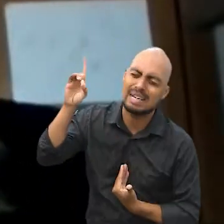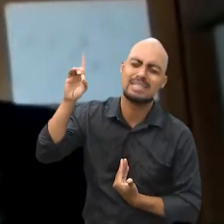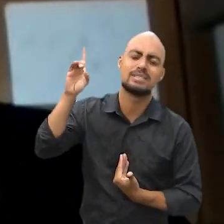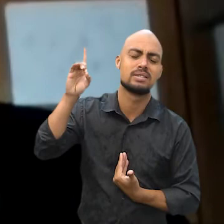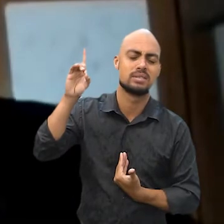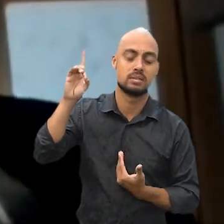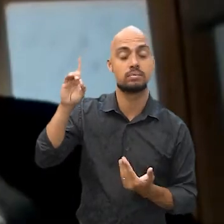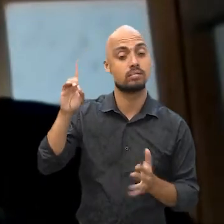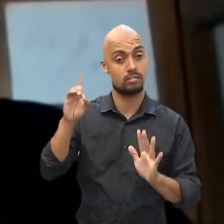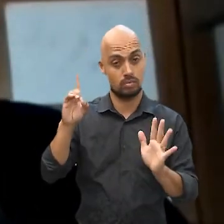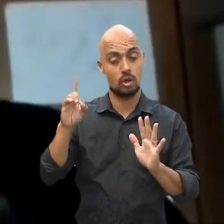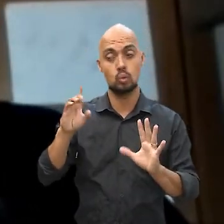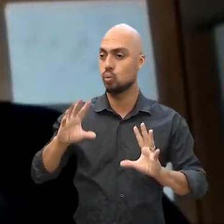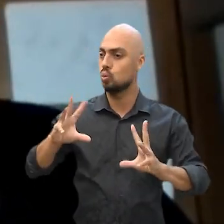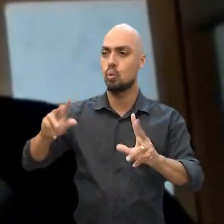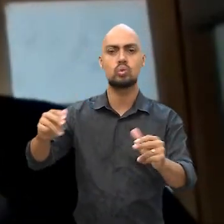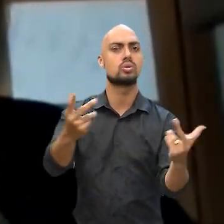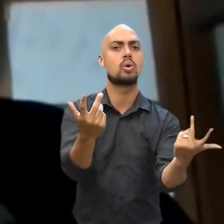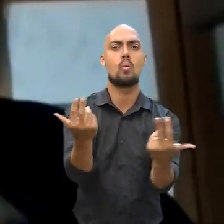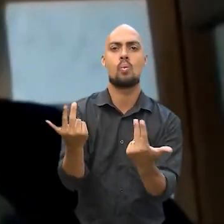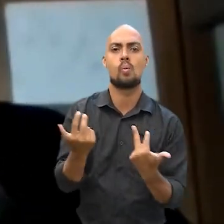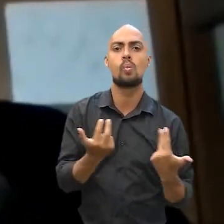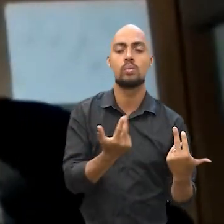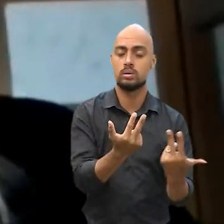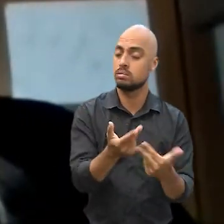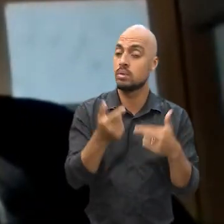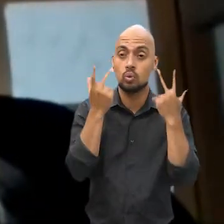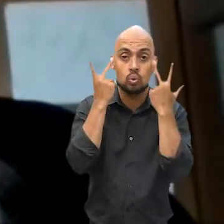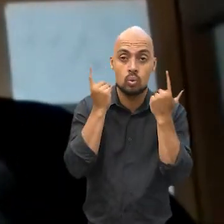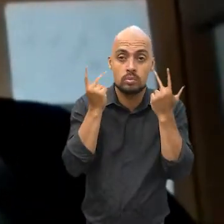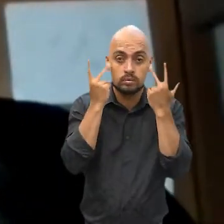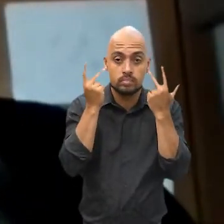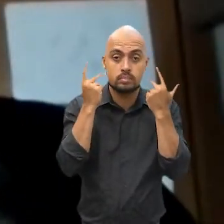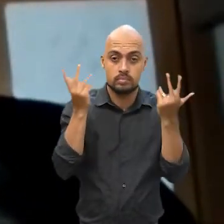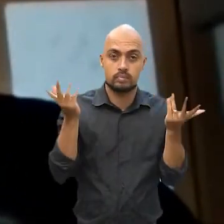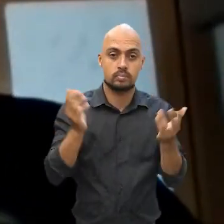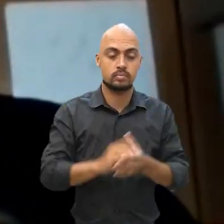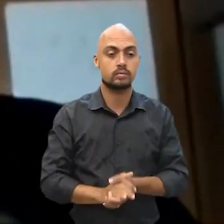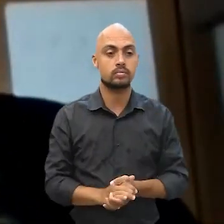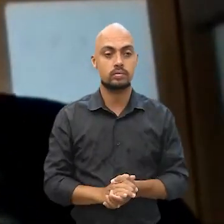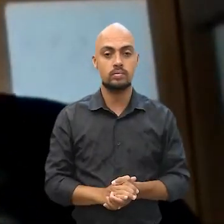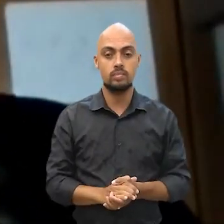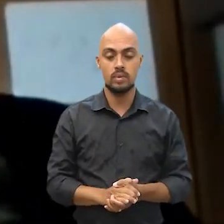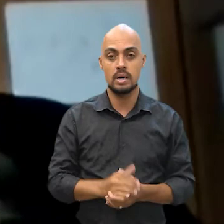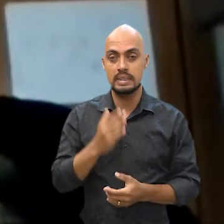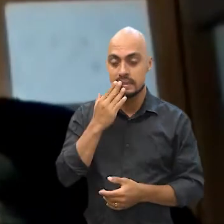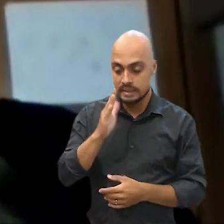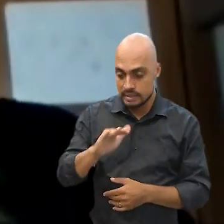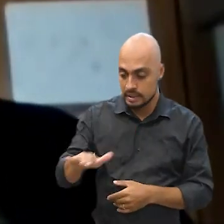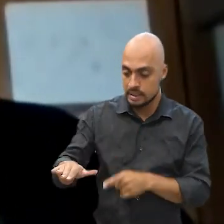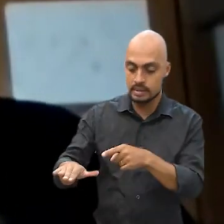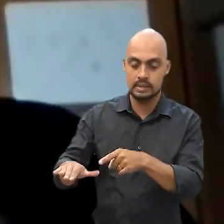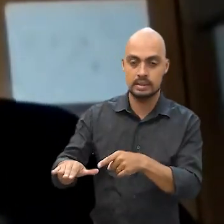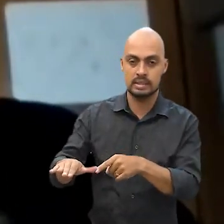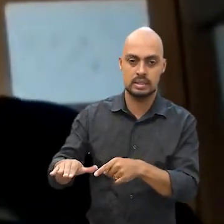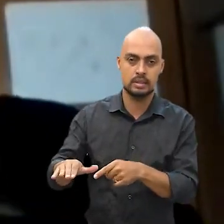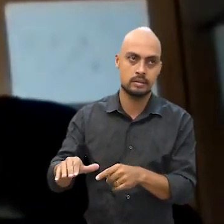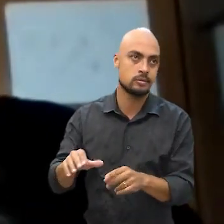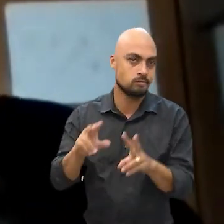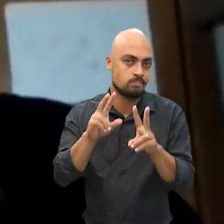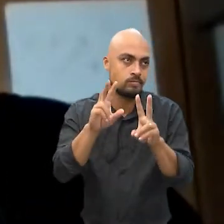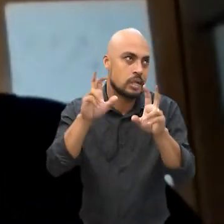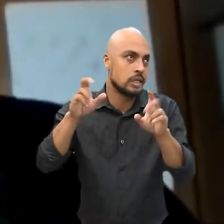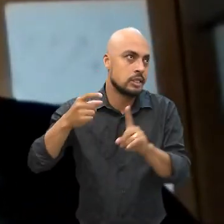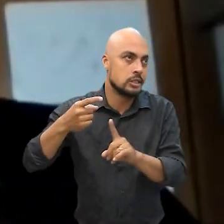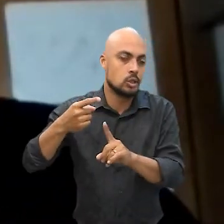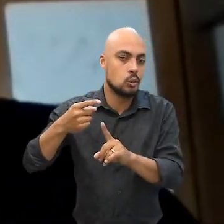Então, estamos todos assim, isso é normal, né? As crianças que são crianças teoricamente típicas, a gente